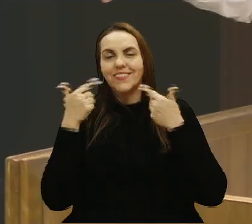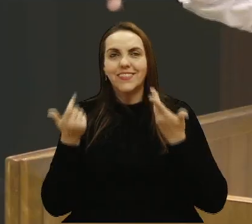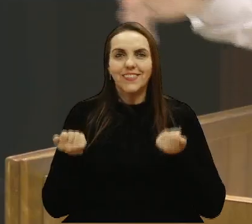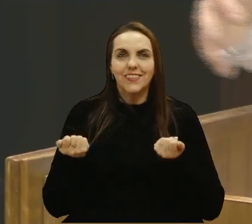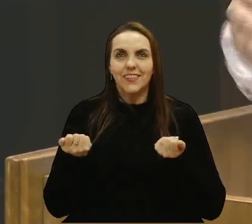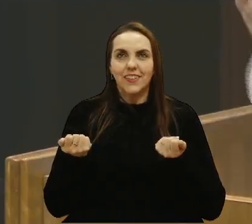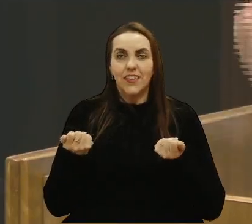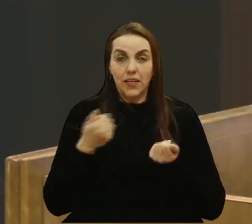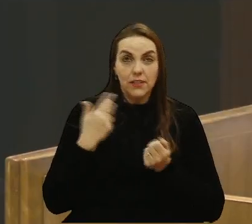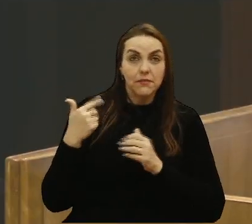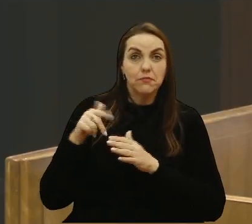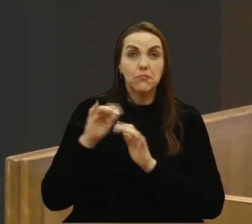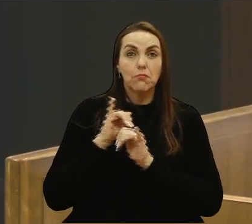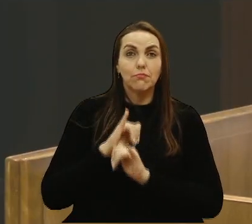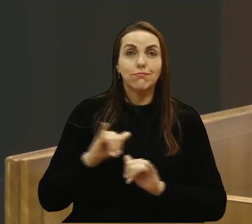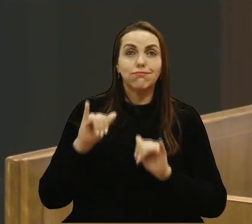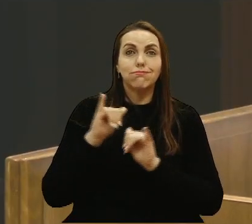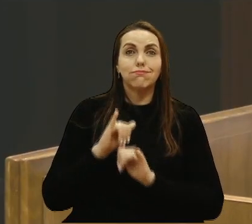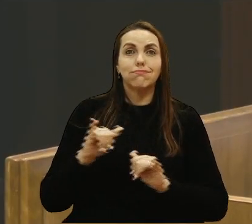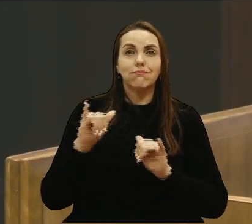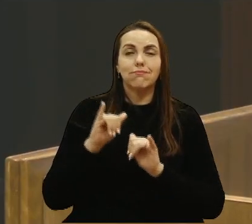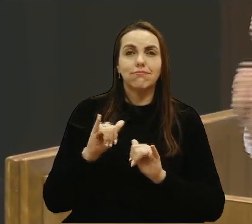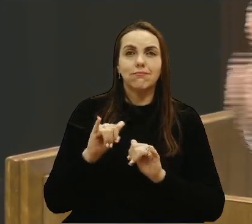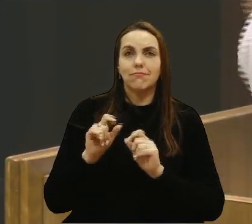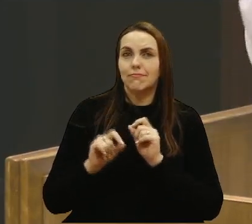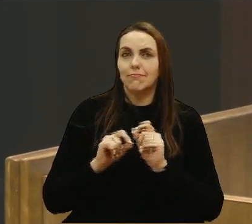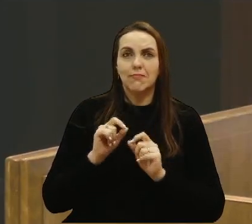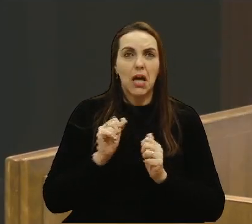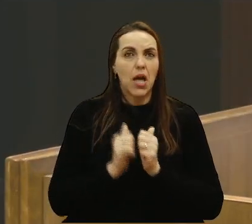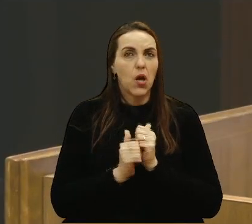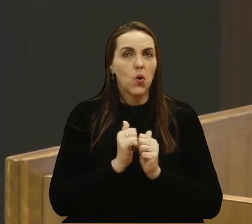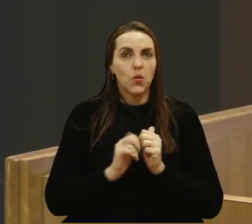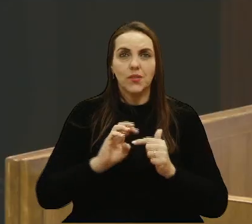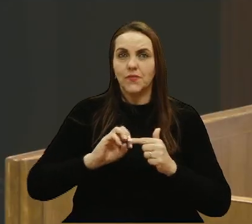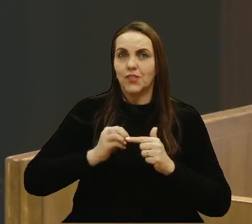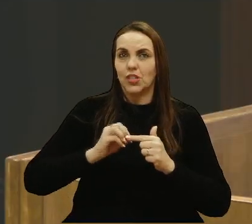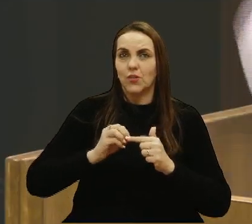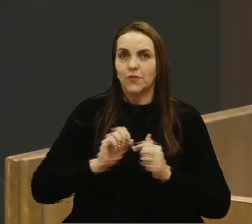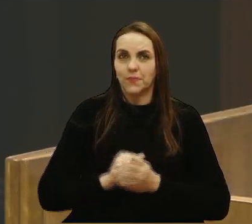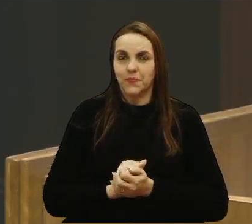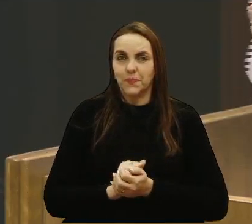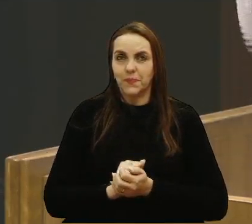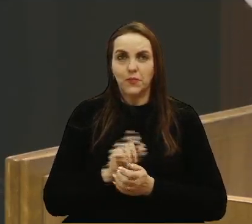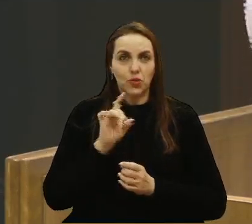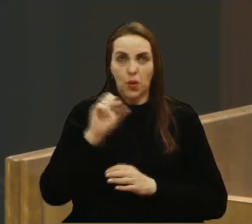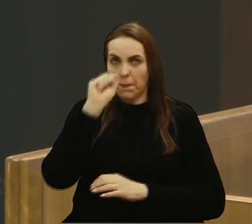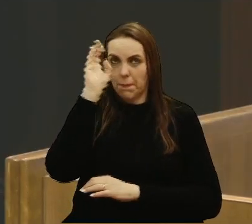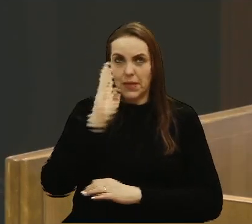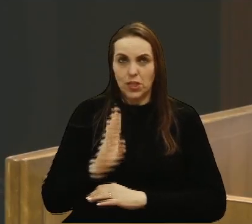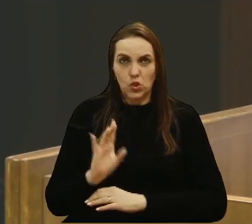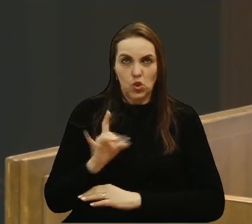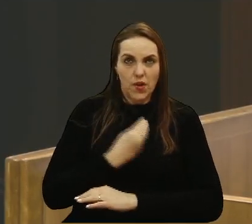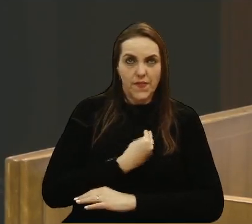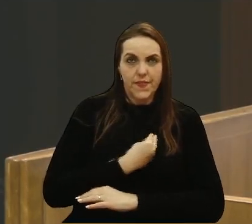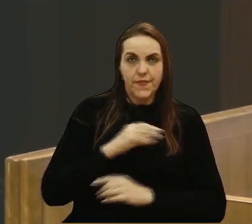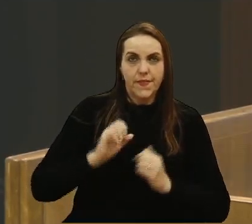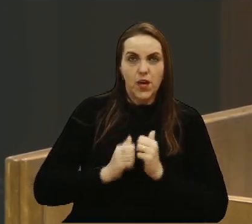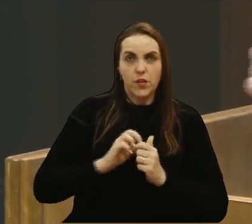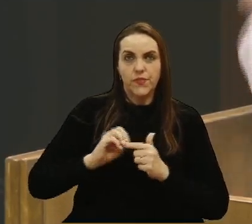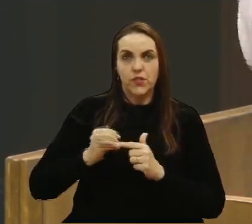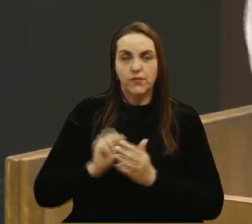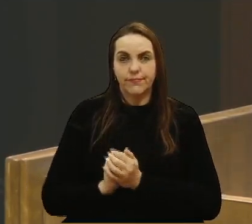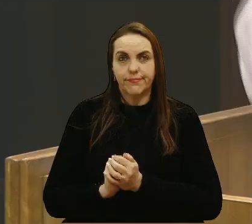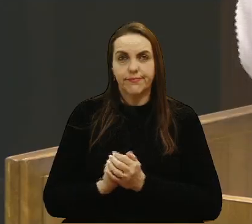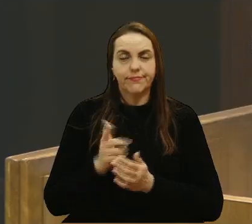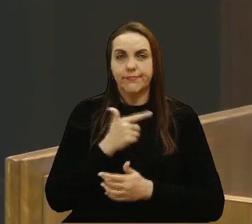veio e divulgou a respeito do arroz e do feijão. Como se o Brasil vivesse somente de arroz e feijão,